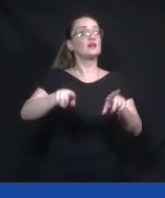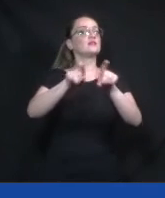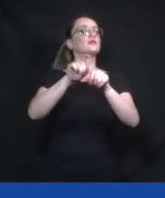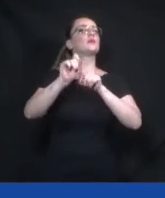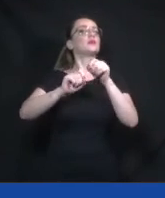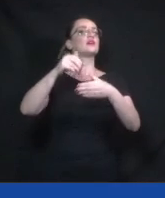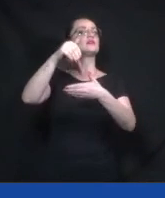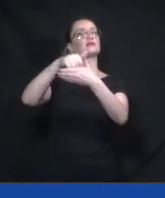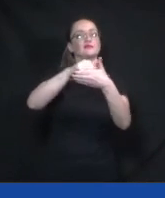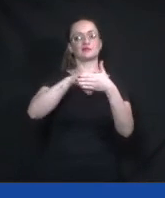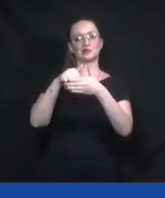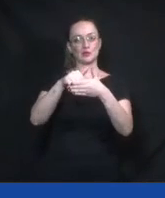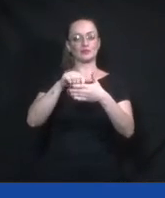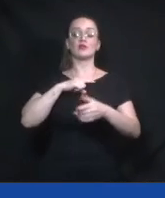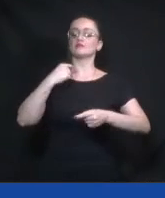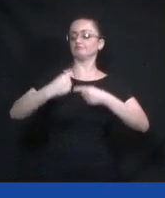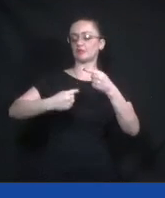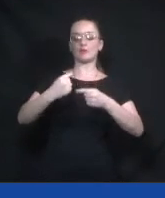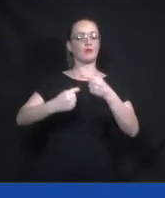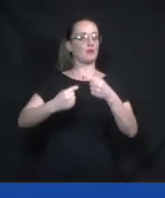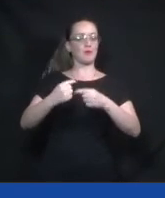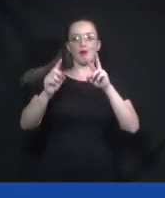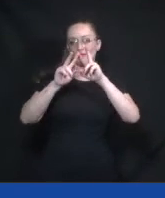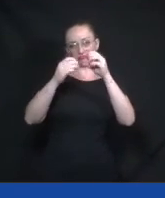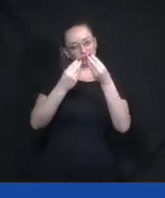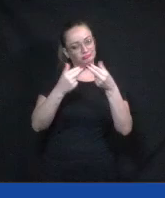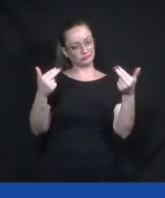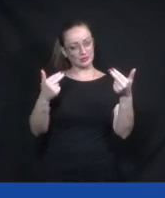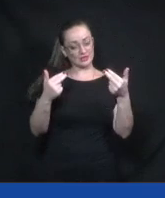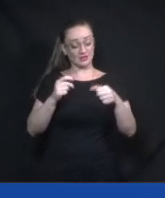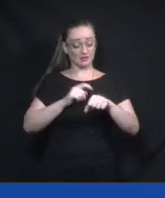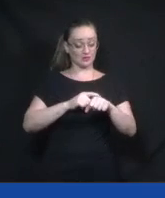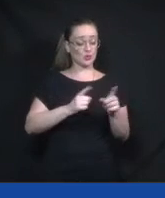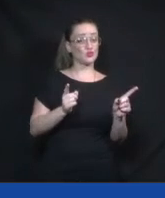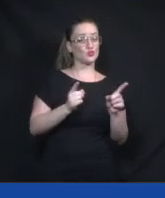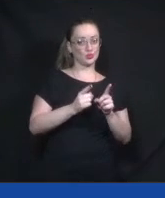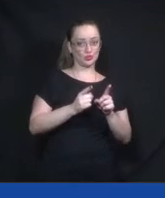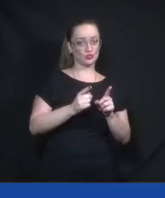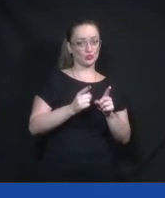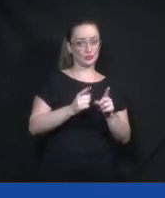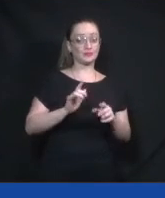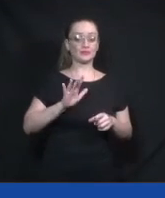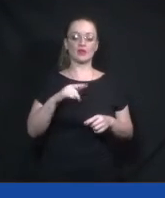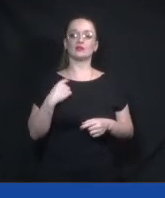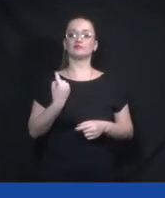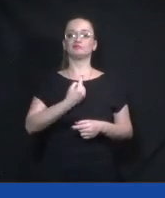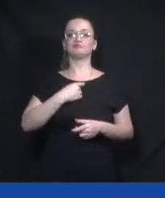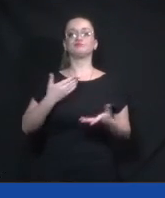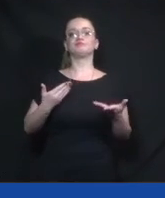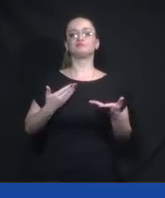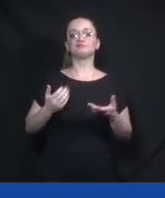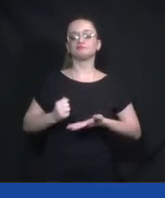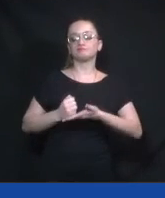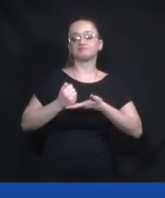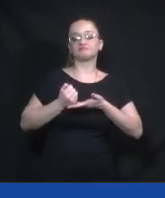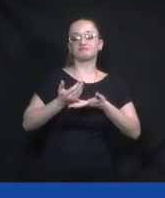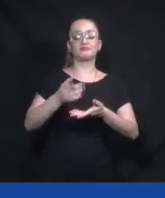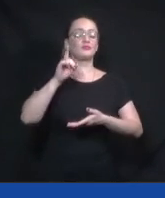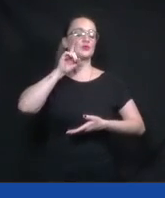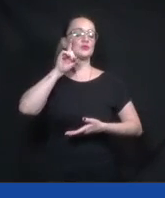temos muito que debater em espaço de tempo curto. E nós estamos trazendo para você todos esses